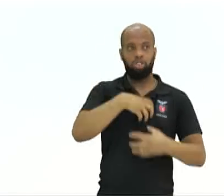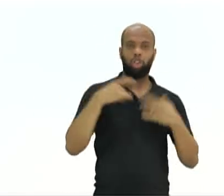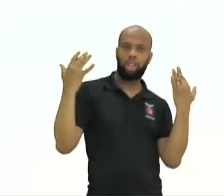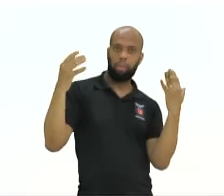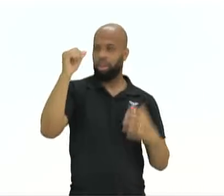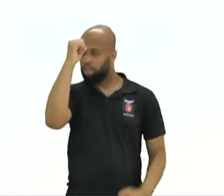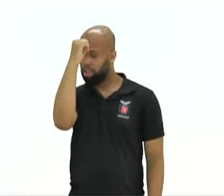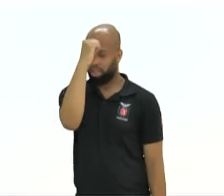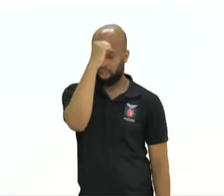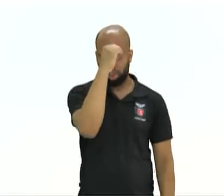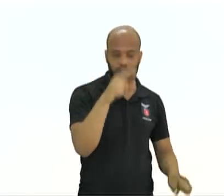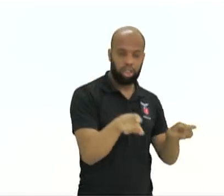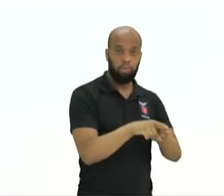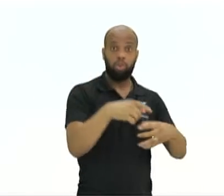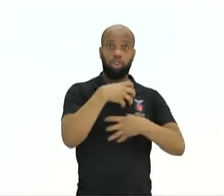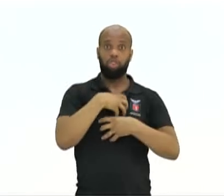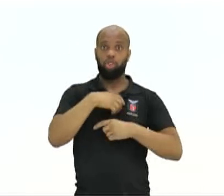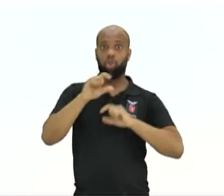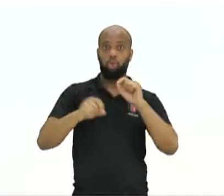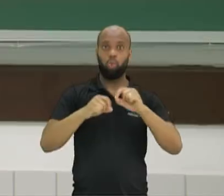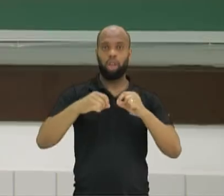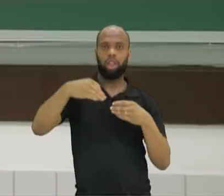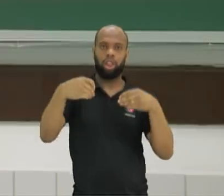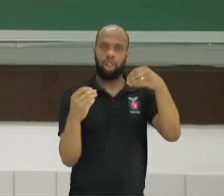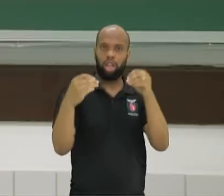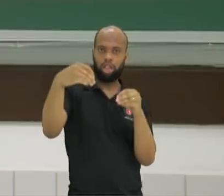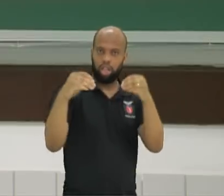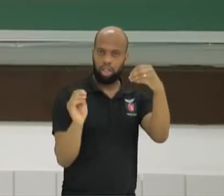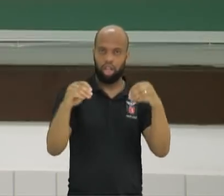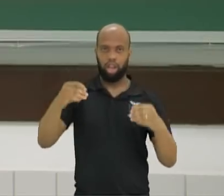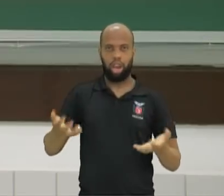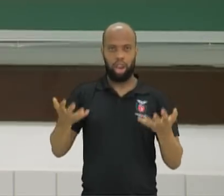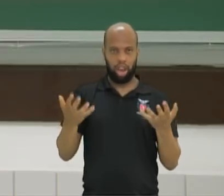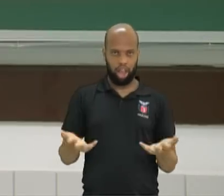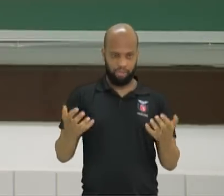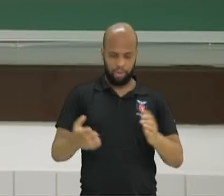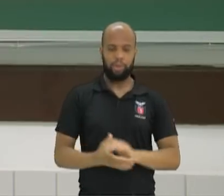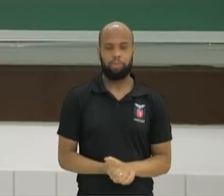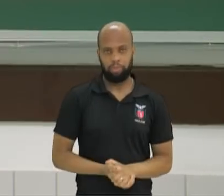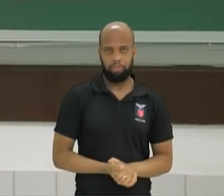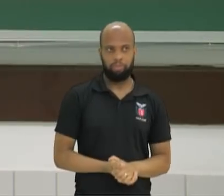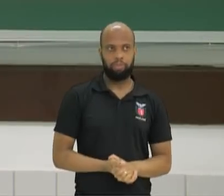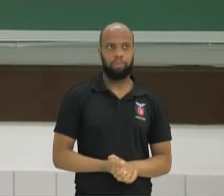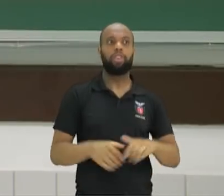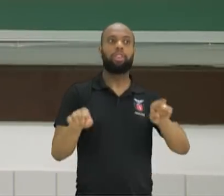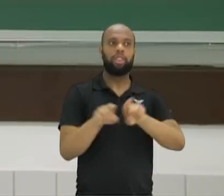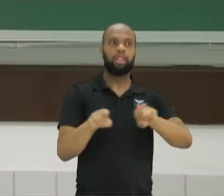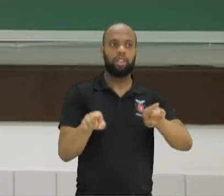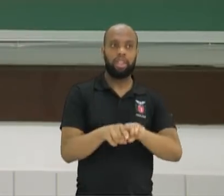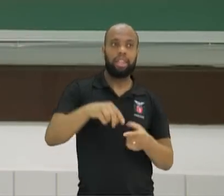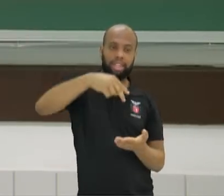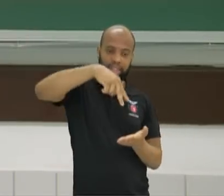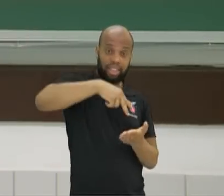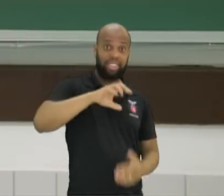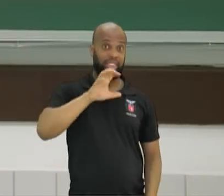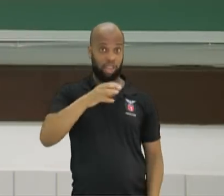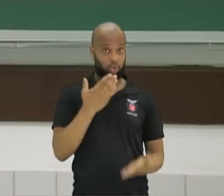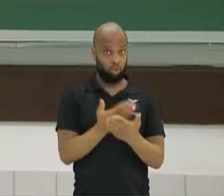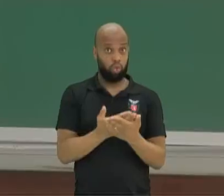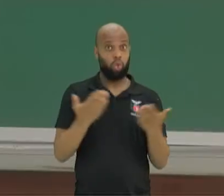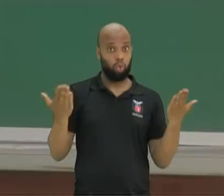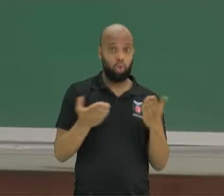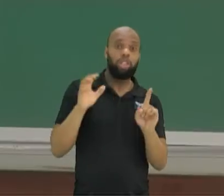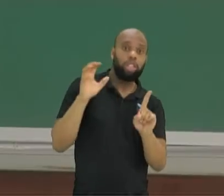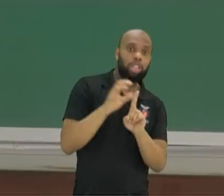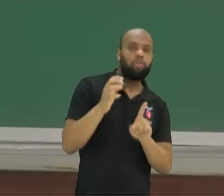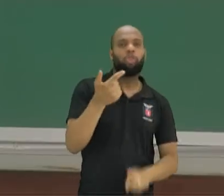né, e deixou ele o robô um pouco mais leve, ok? Ainda a dança popping influenciou